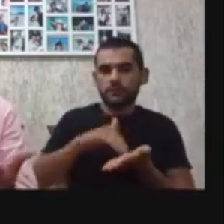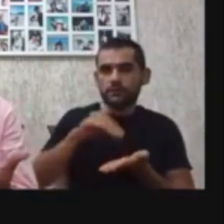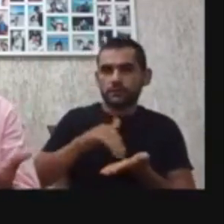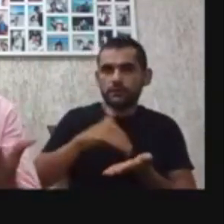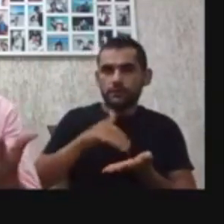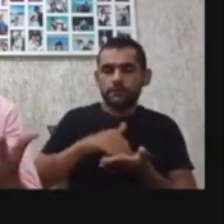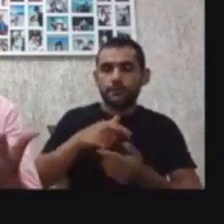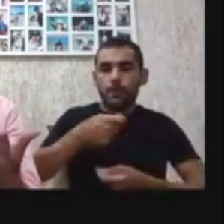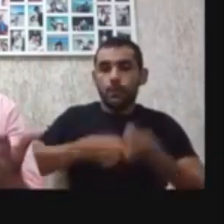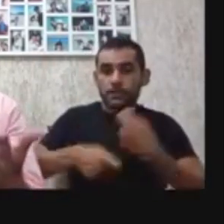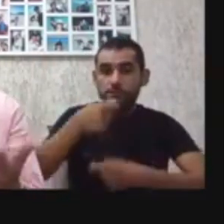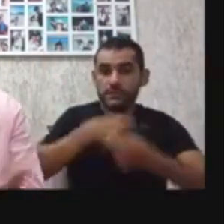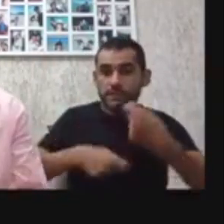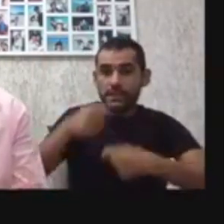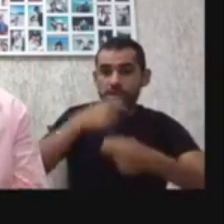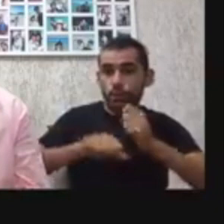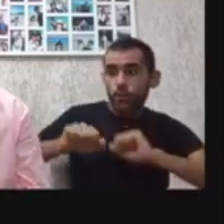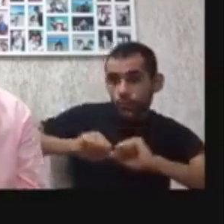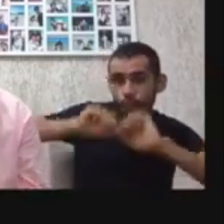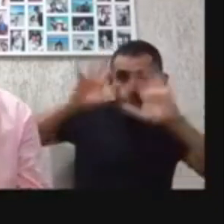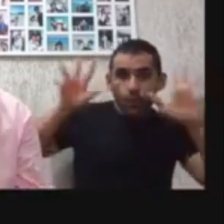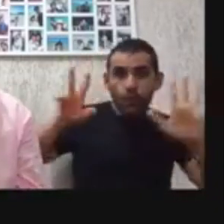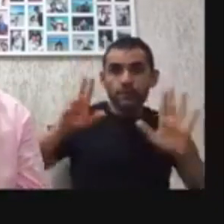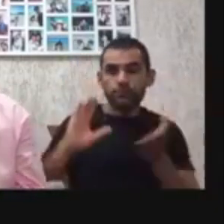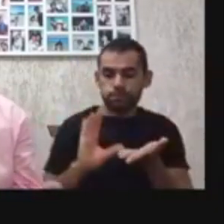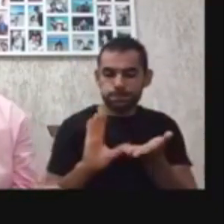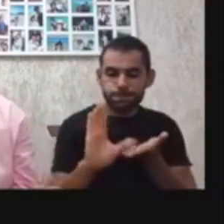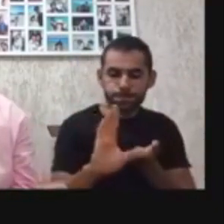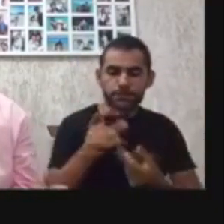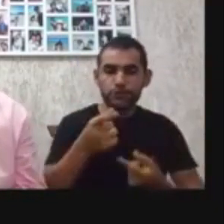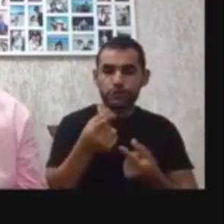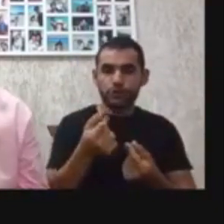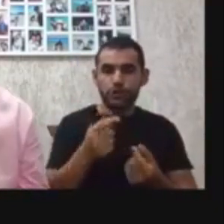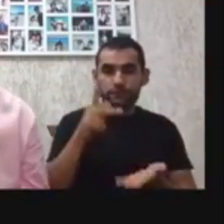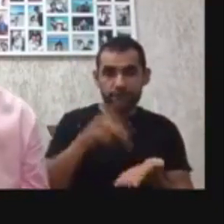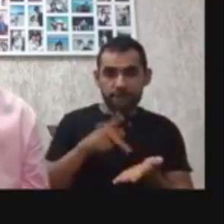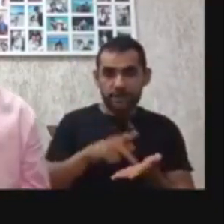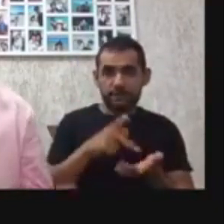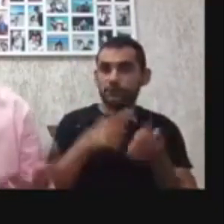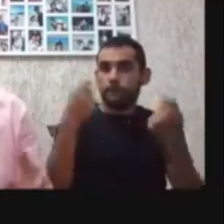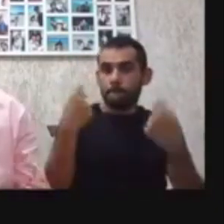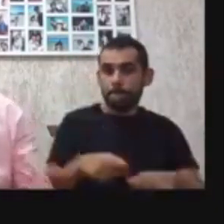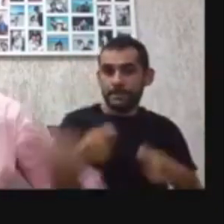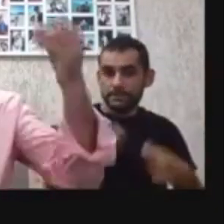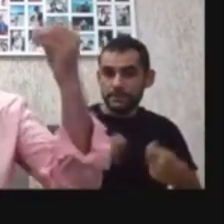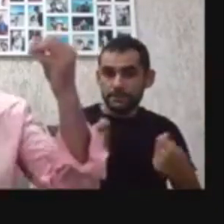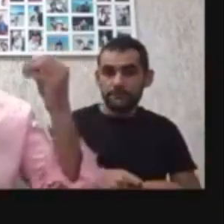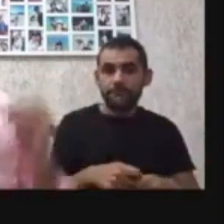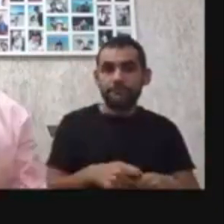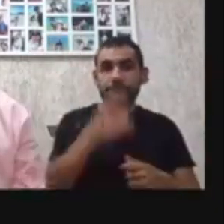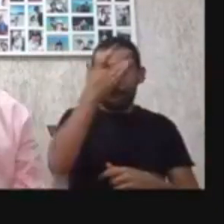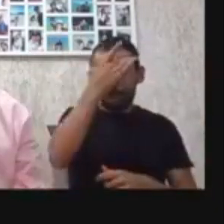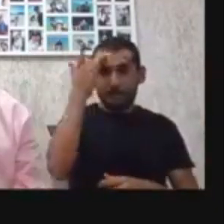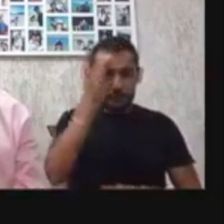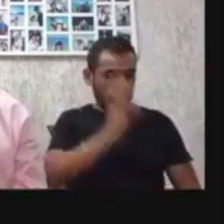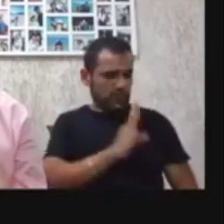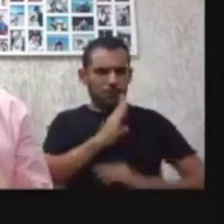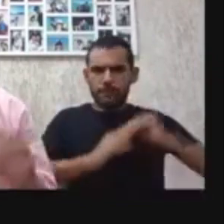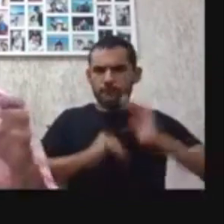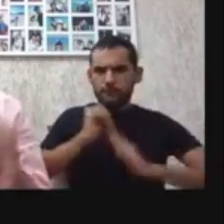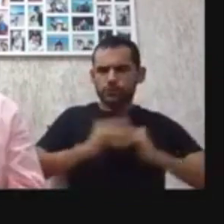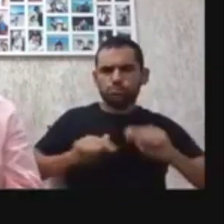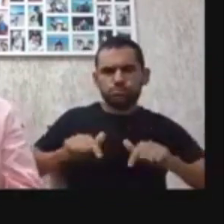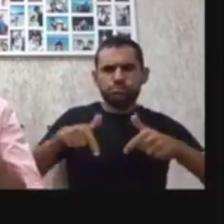de uma gestão transparente, aplicando os recursos onde realmente é necessário e deixando as pessoas técnicas